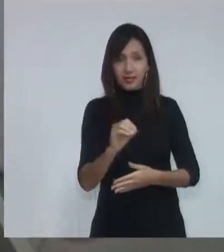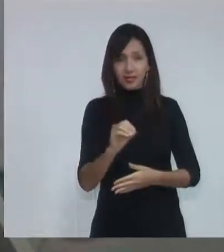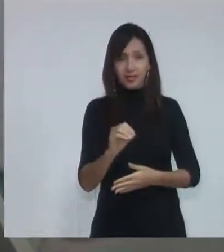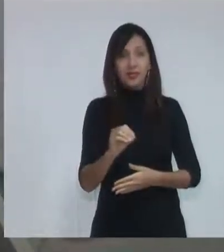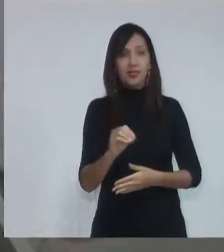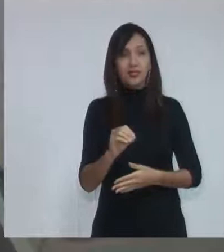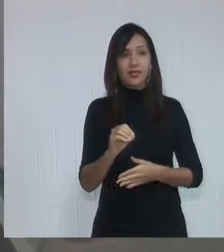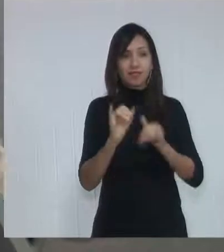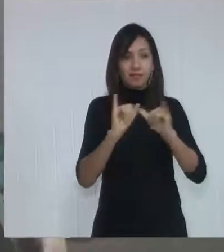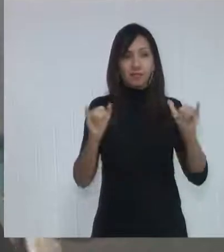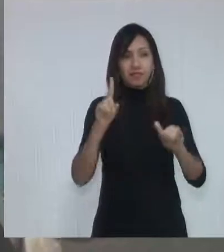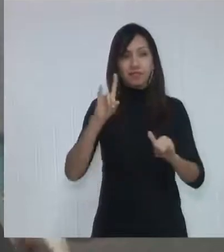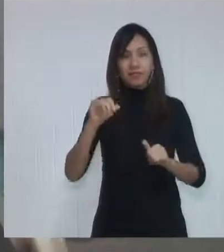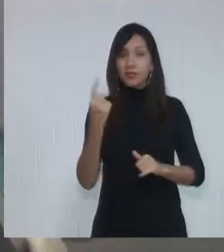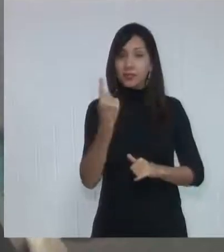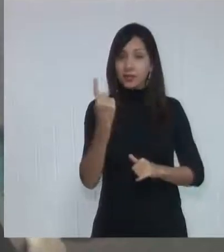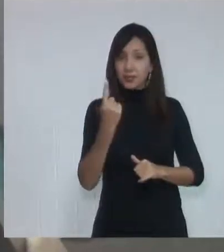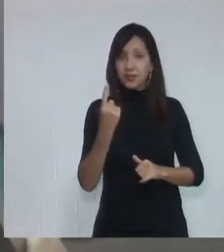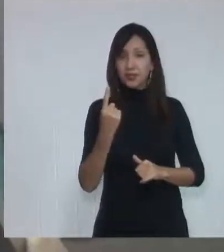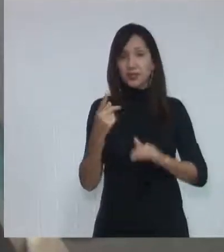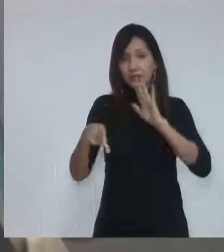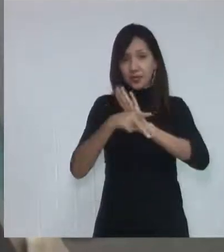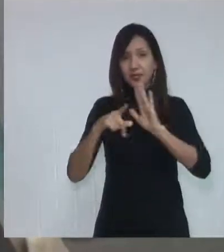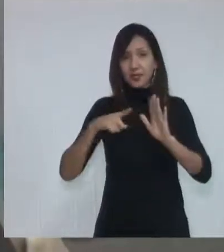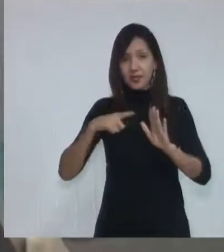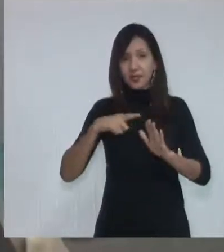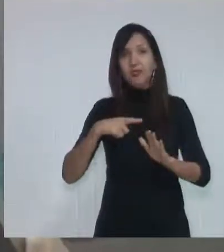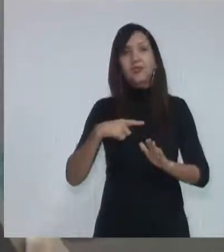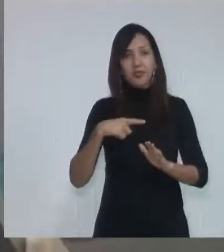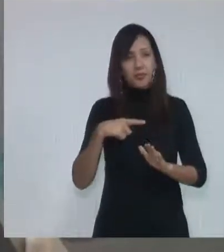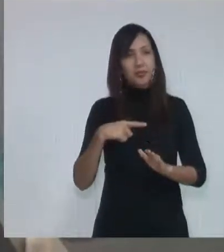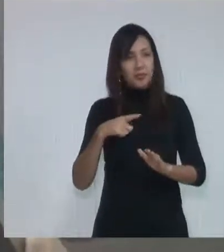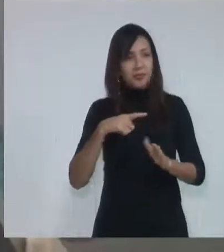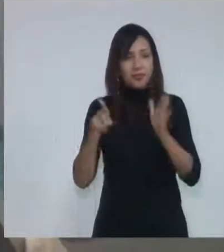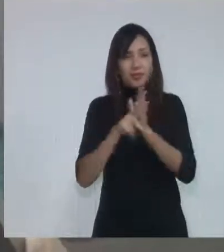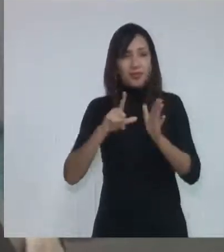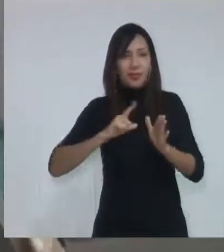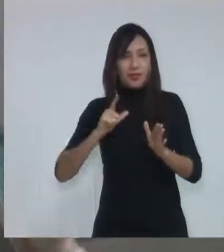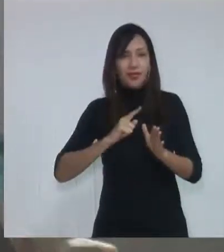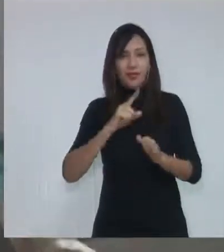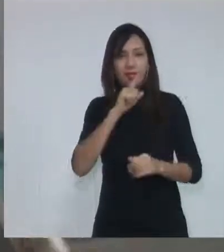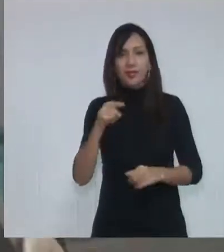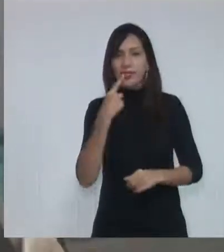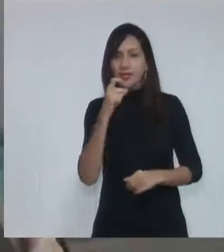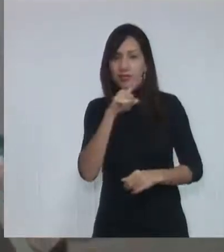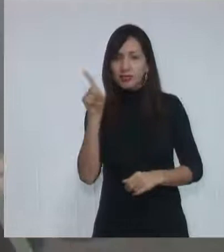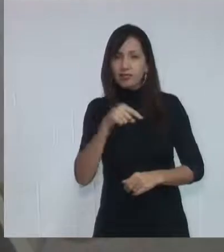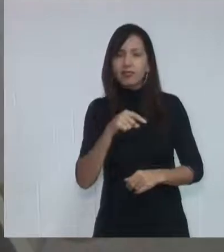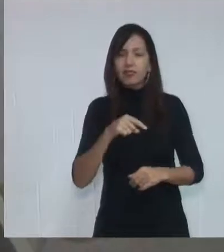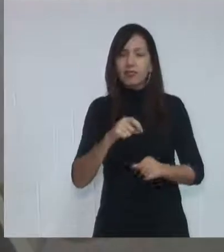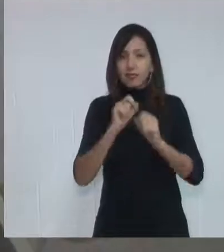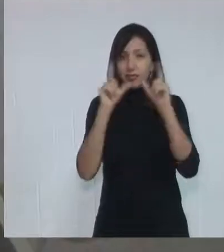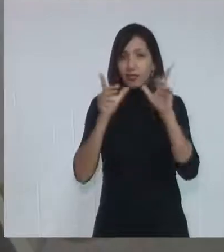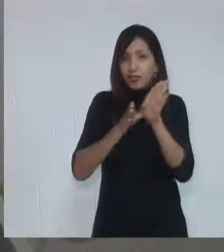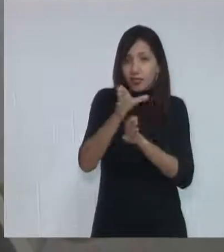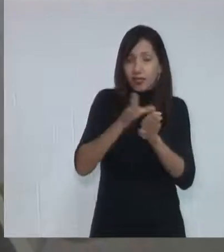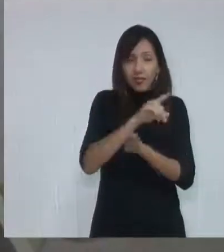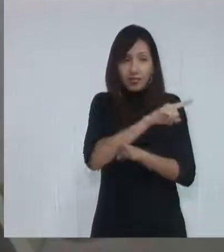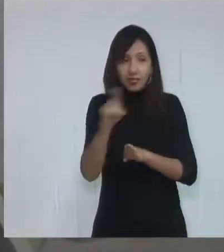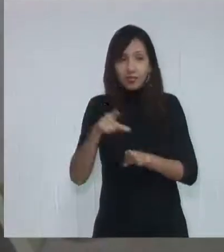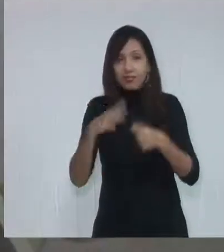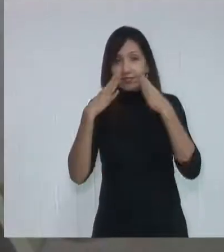1º, mas como o dia 1º é ponto facultativo, na semana que vem o alerta aí para que não deixe para a última hora. Então, que a gente possa cada vez